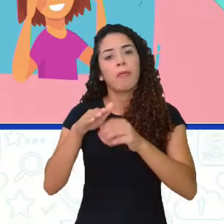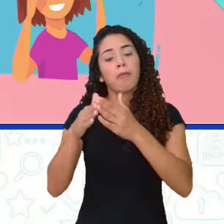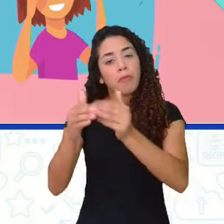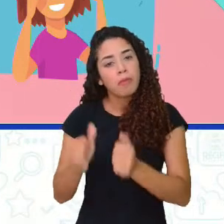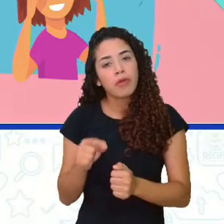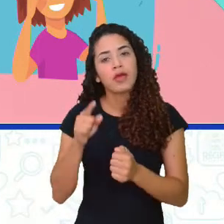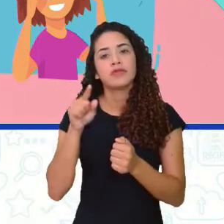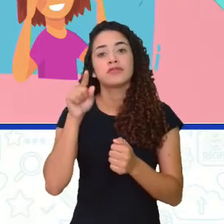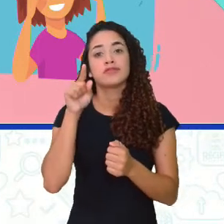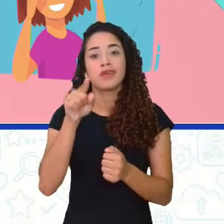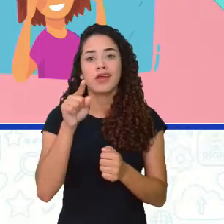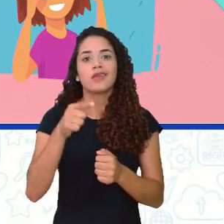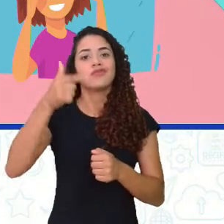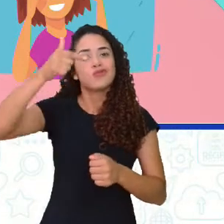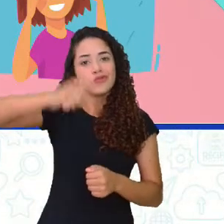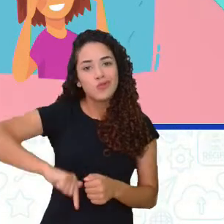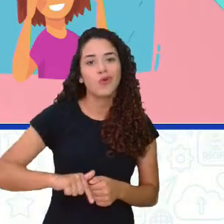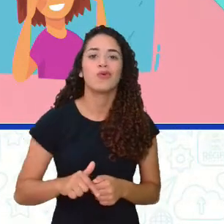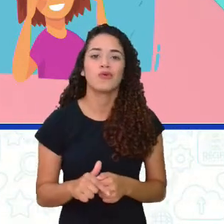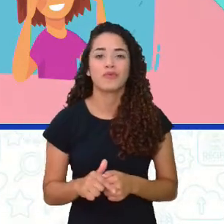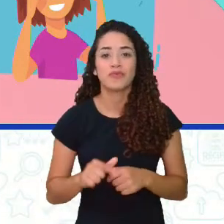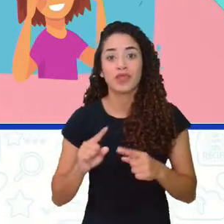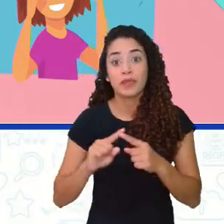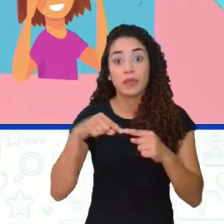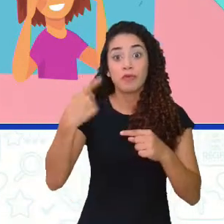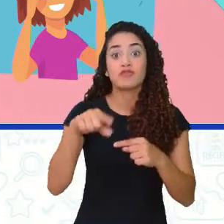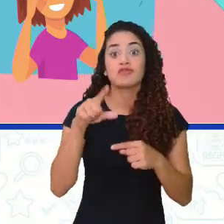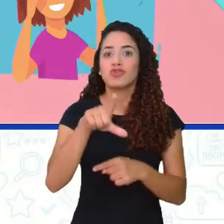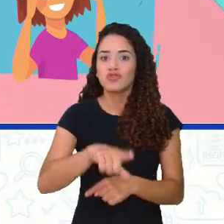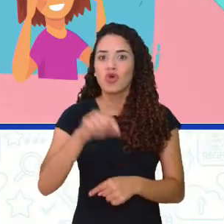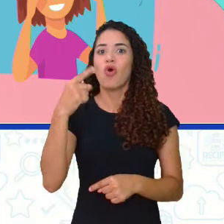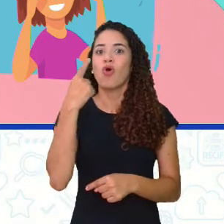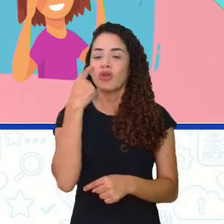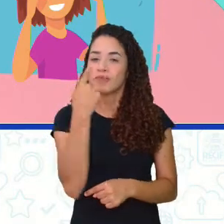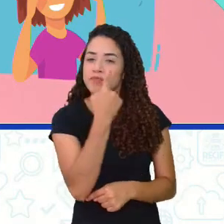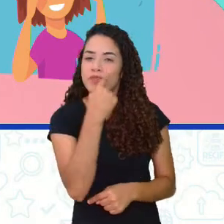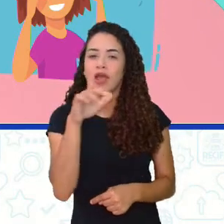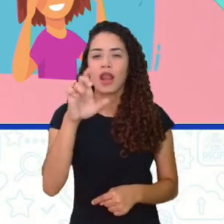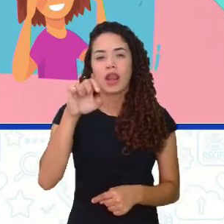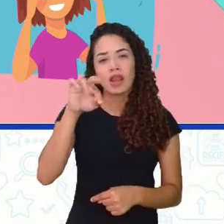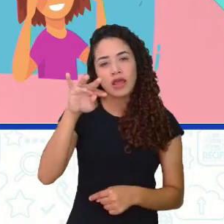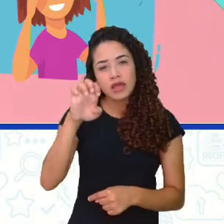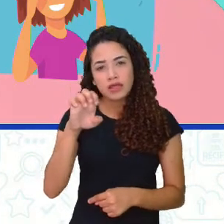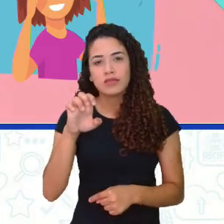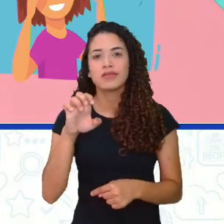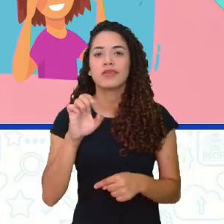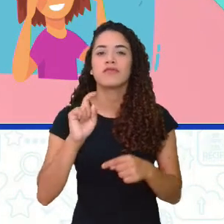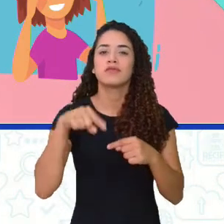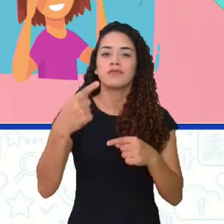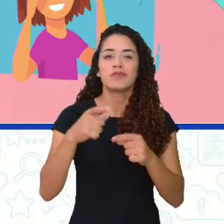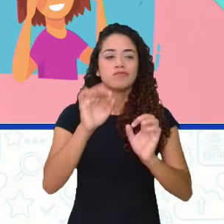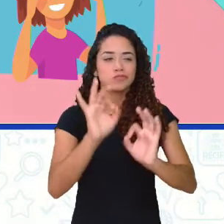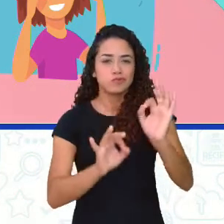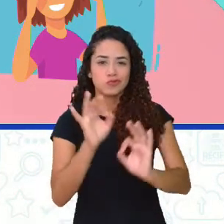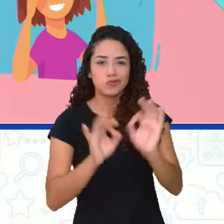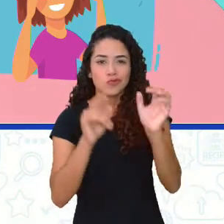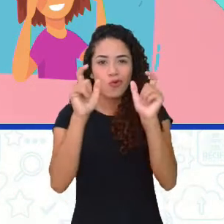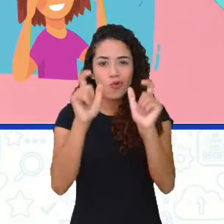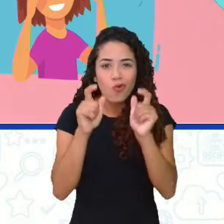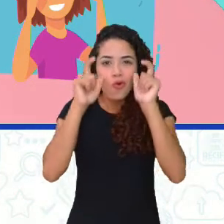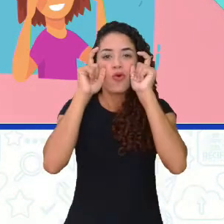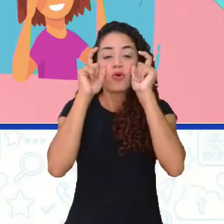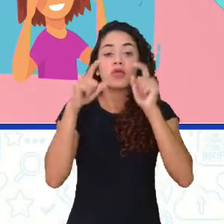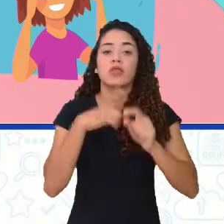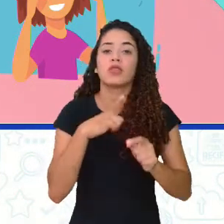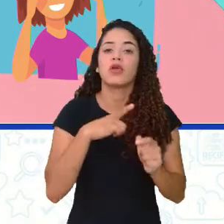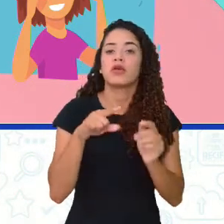a sua lente. Depois que você escolhe a sua lente, que você vai procurar um local para fazer, né? E aí a gente sabe que existem